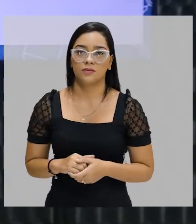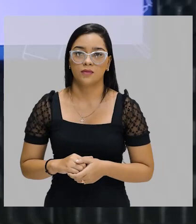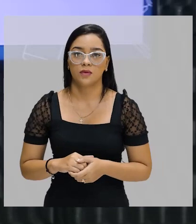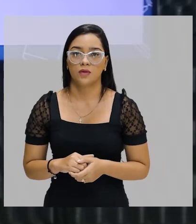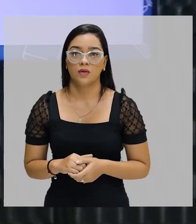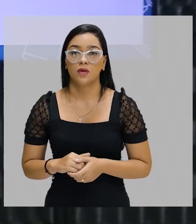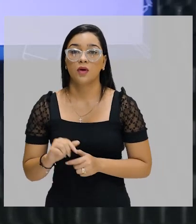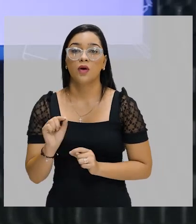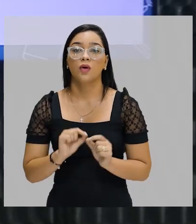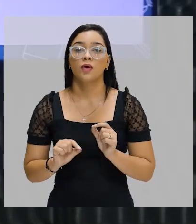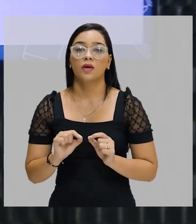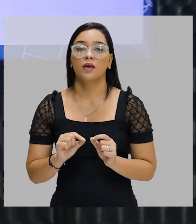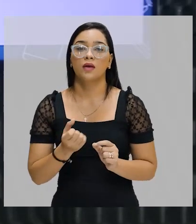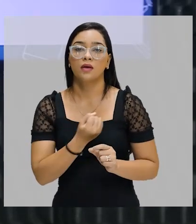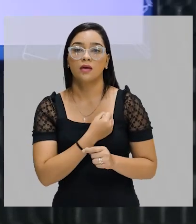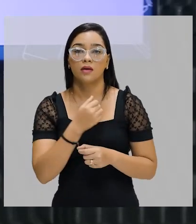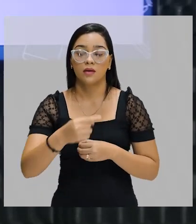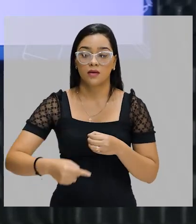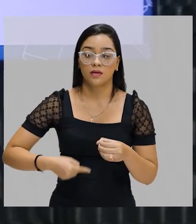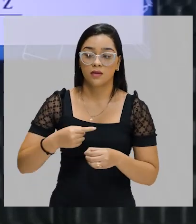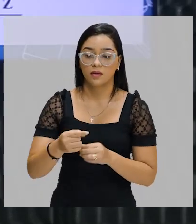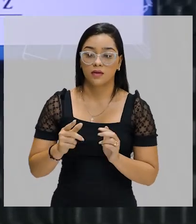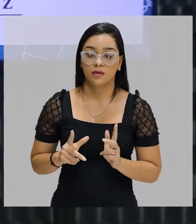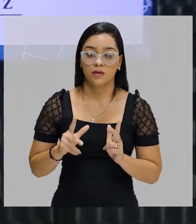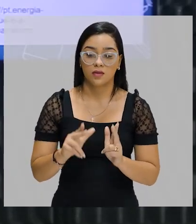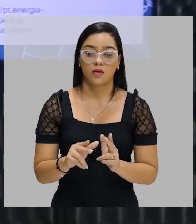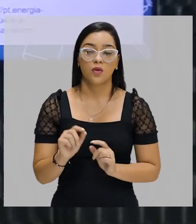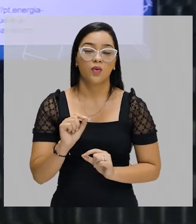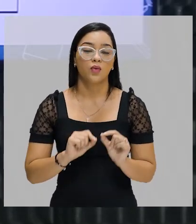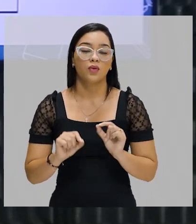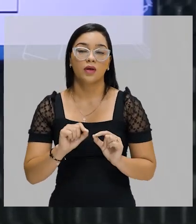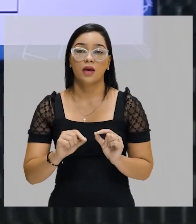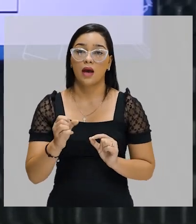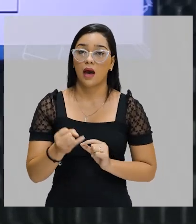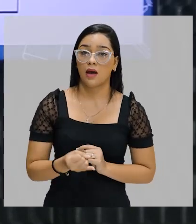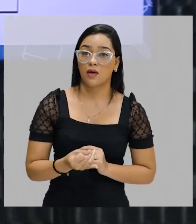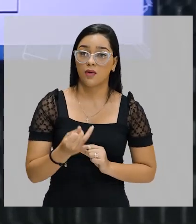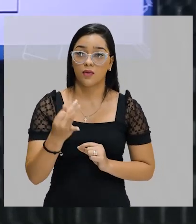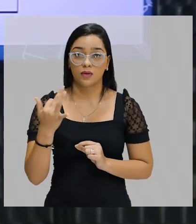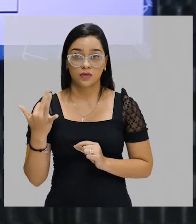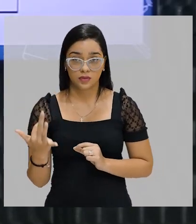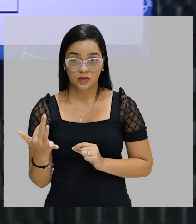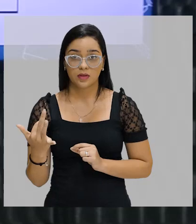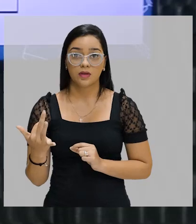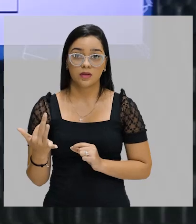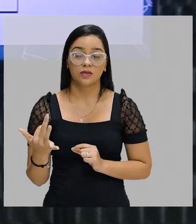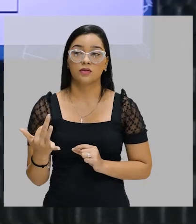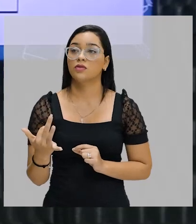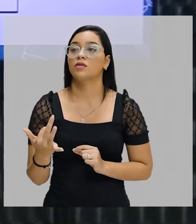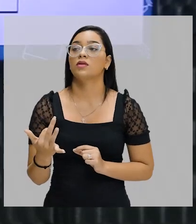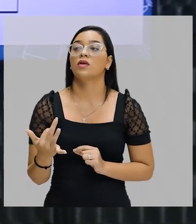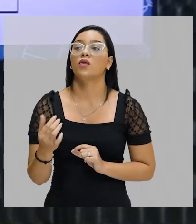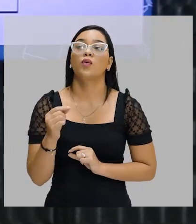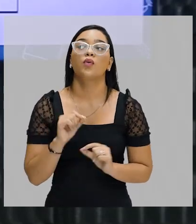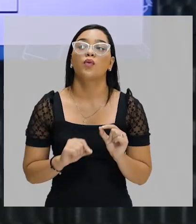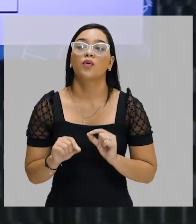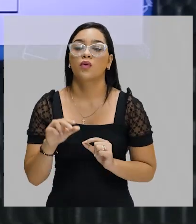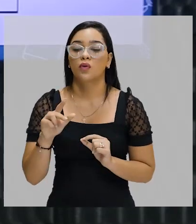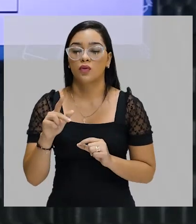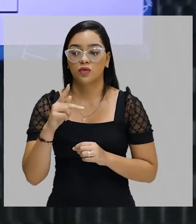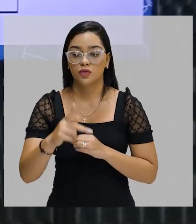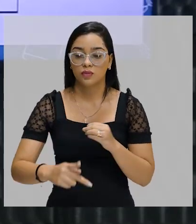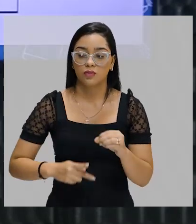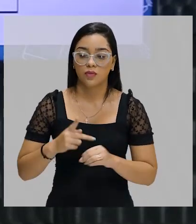O número atômico, nós vimos que é a mesma quantidade de